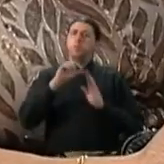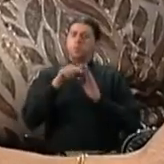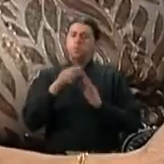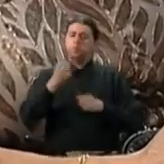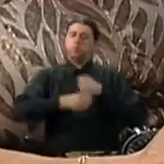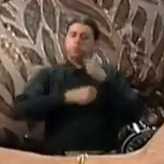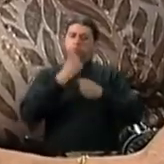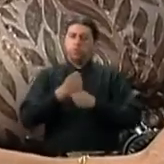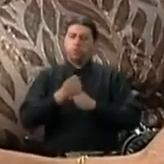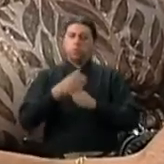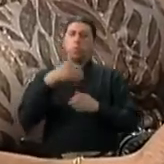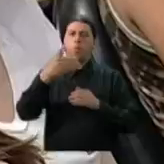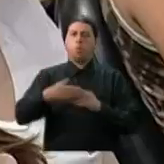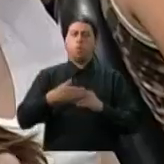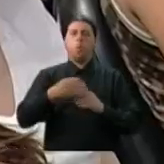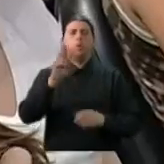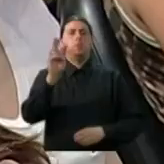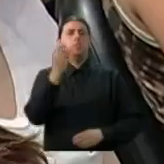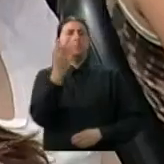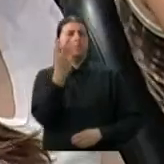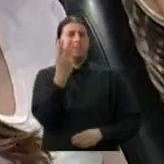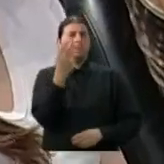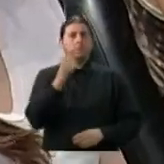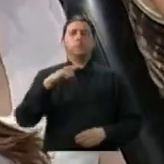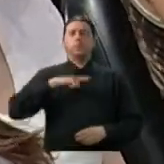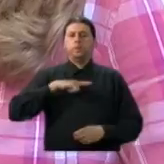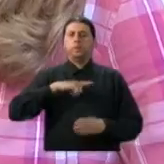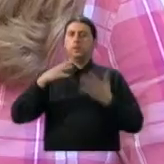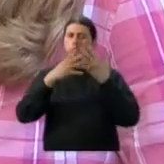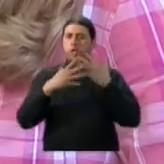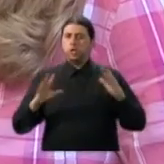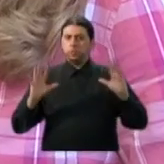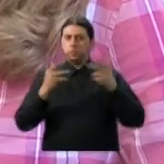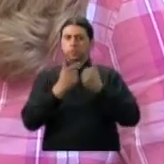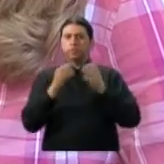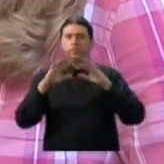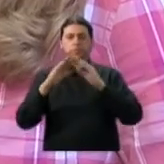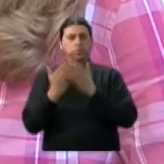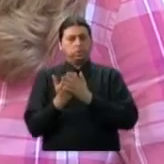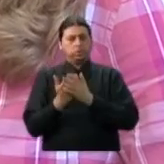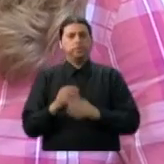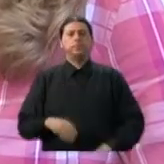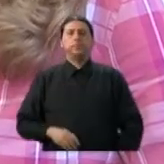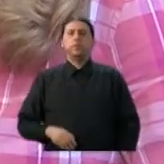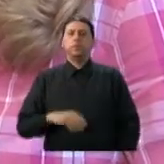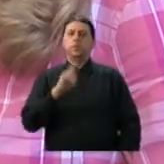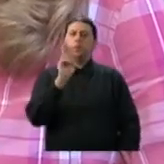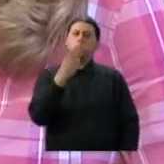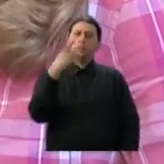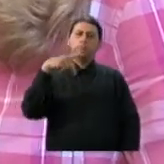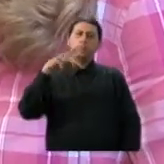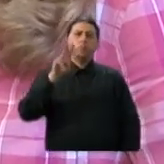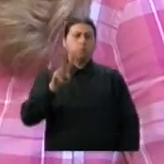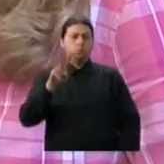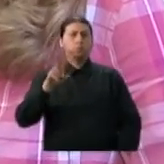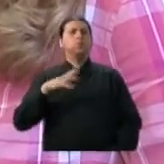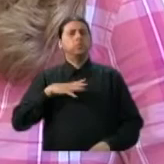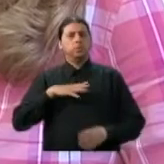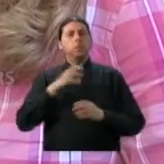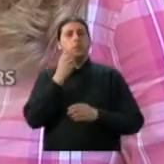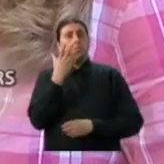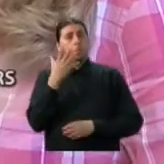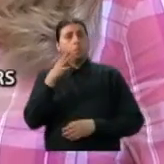a vacina foi disponibilizada em toda a rede pública. A cobertura do HPV, ela tem sido teve uma